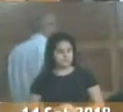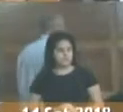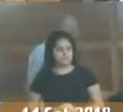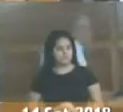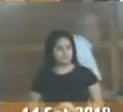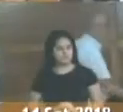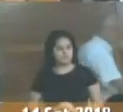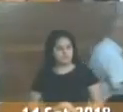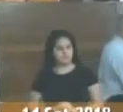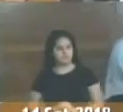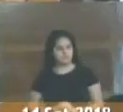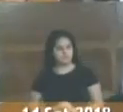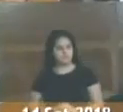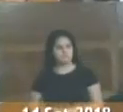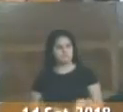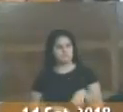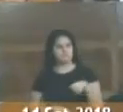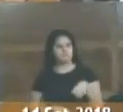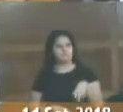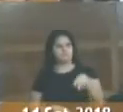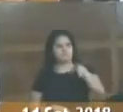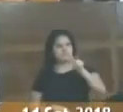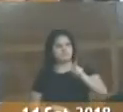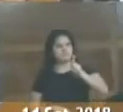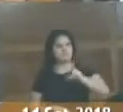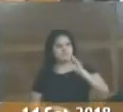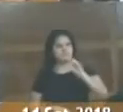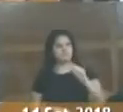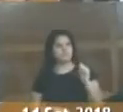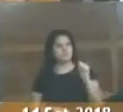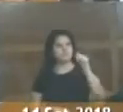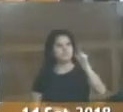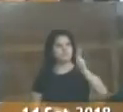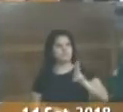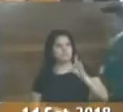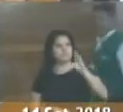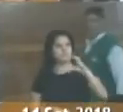Convido também o senhor Glauco Francisco de Azevedo, da Associação de Moradores.